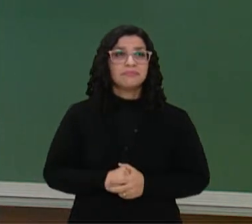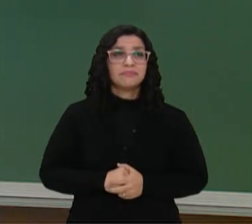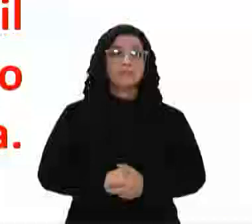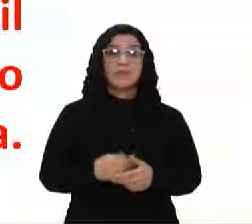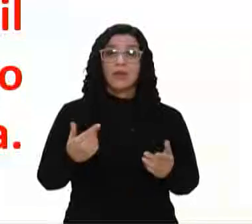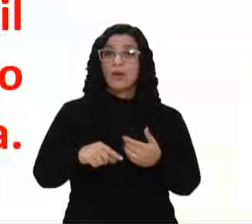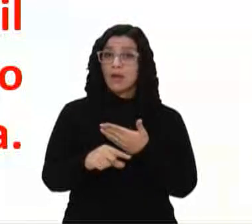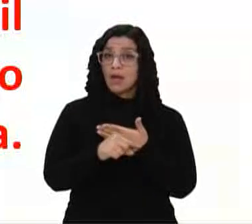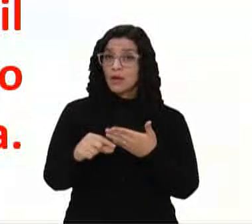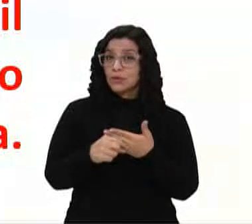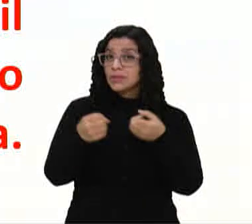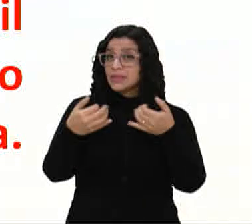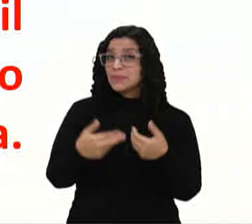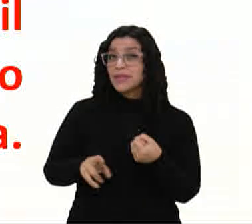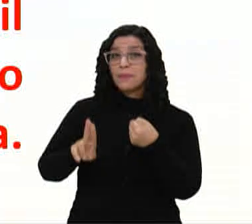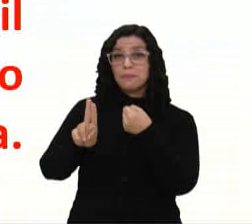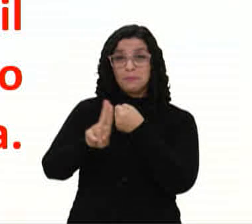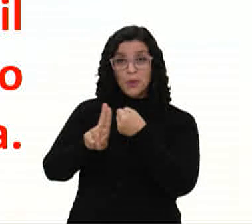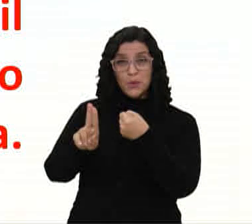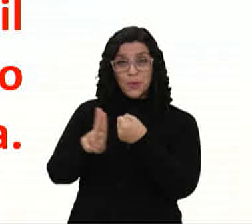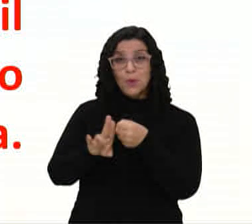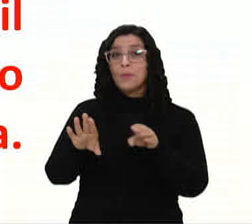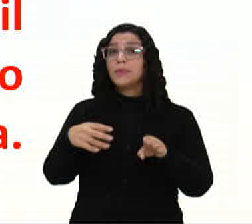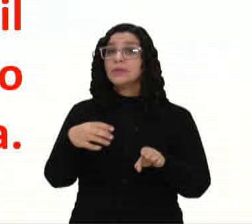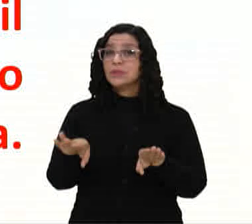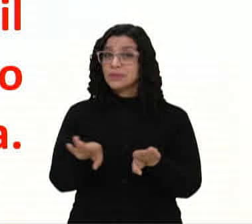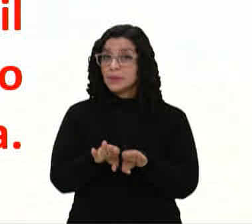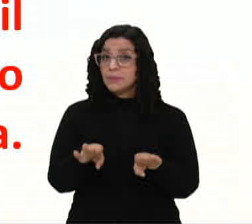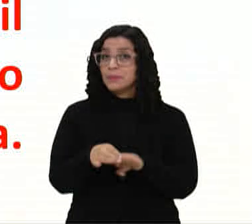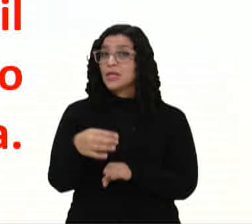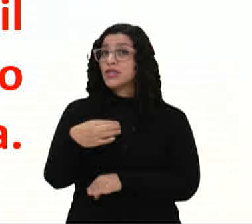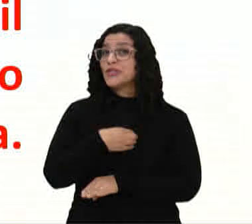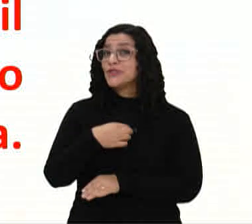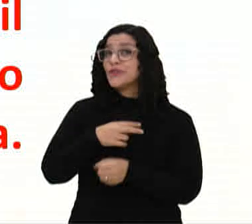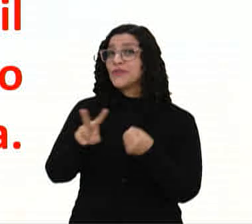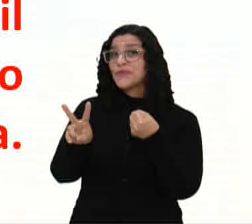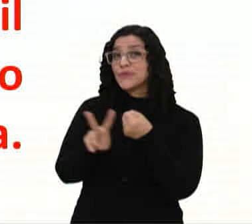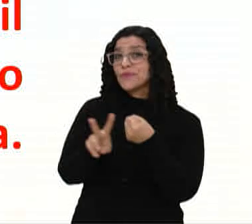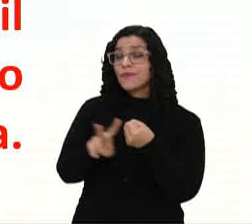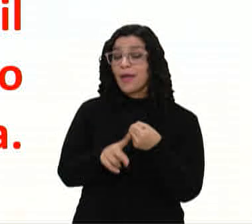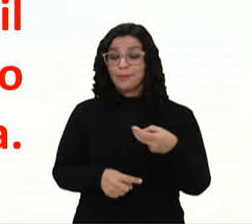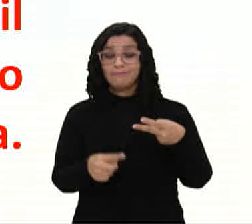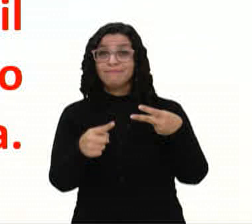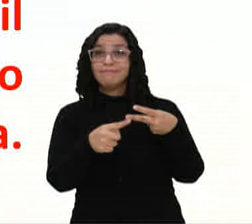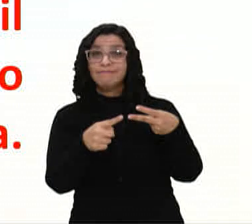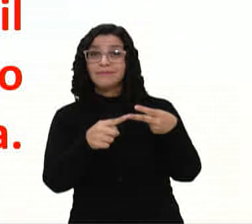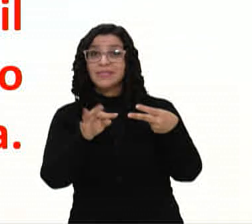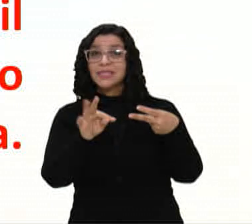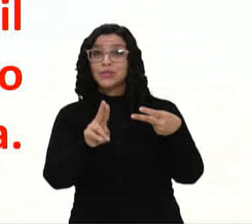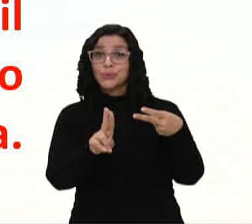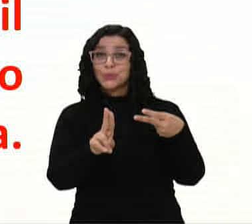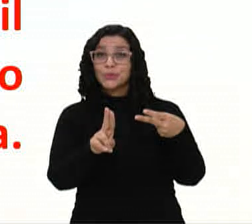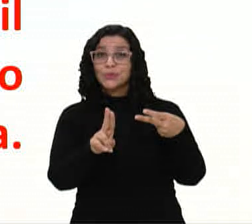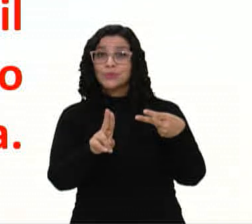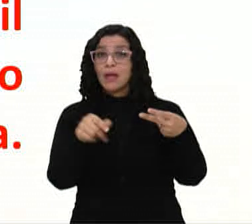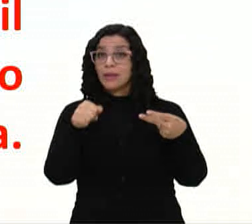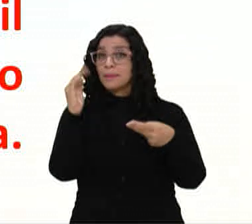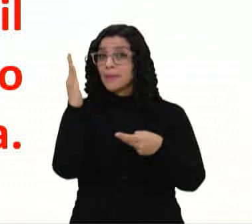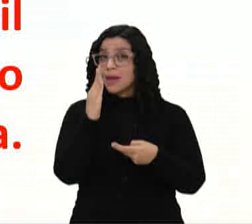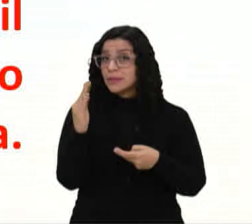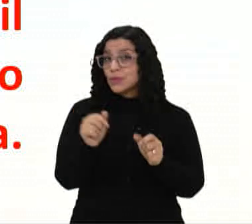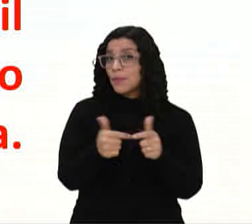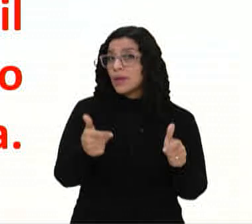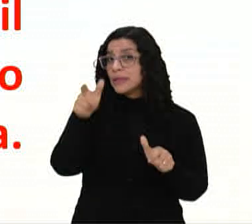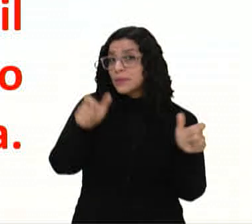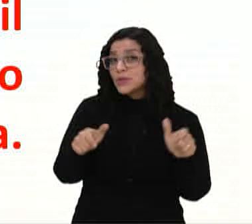A autora utiliza pronomes e flexões verbais na segunda pessoa, enquanto no Brasil a maior parte da